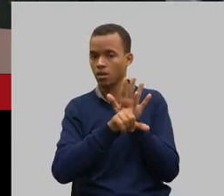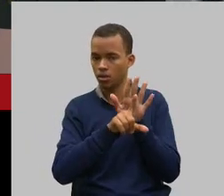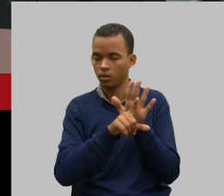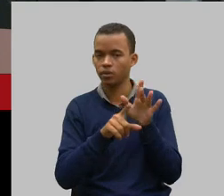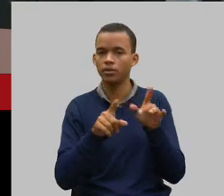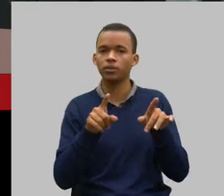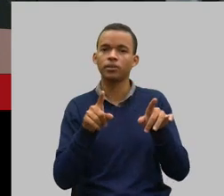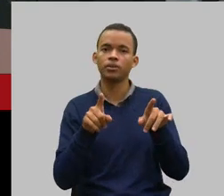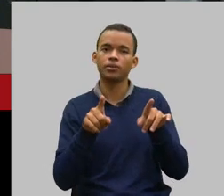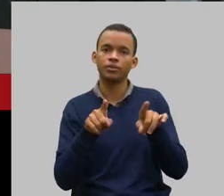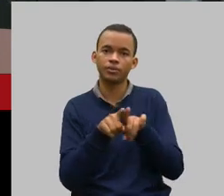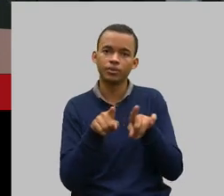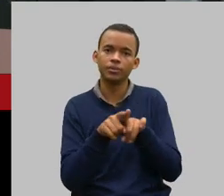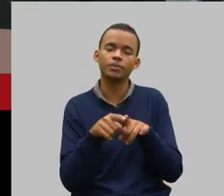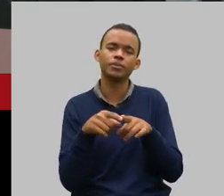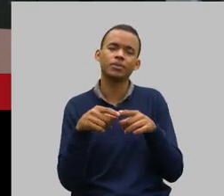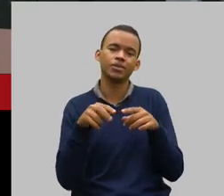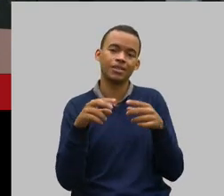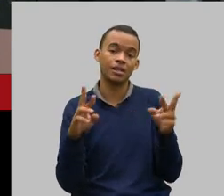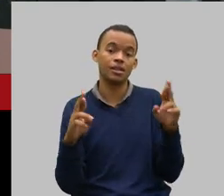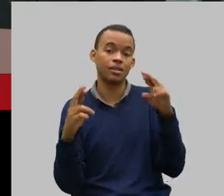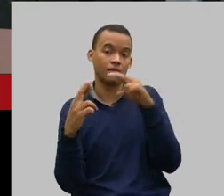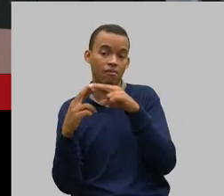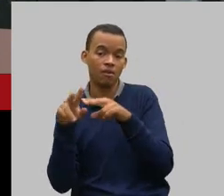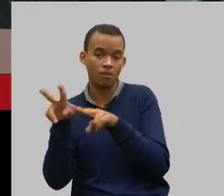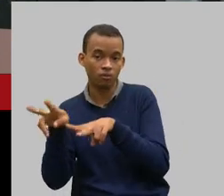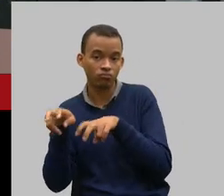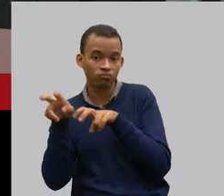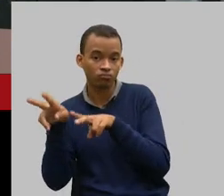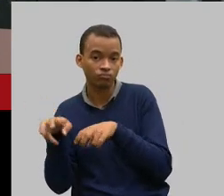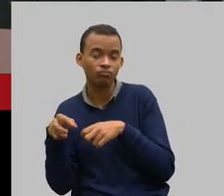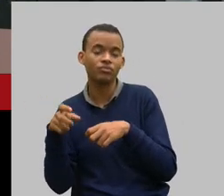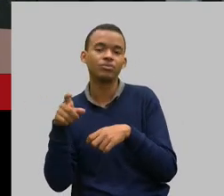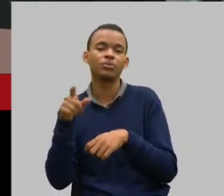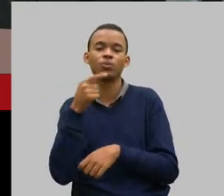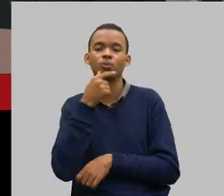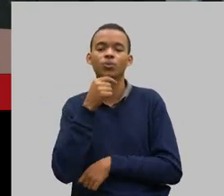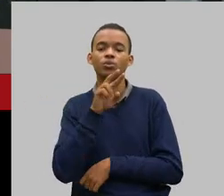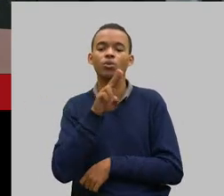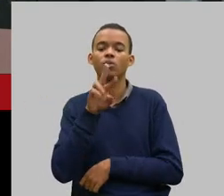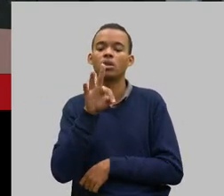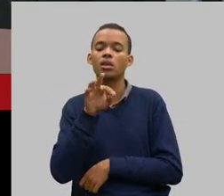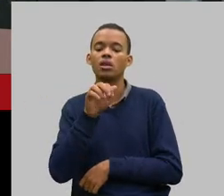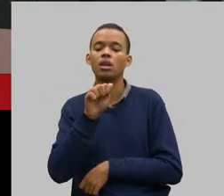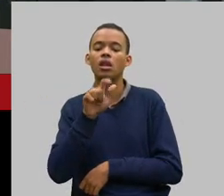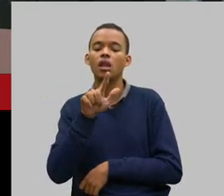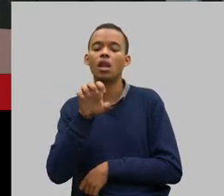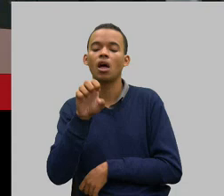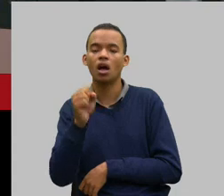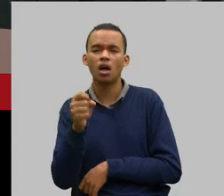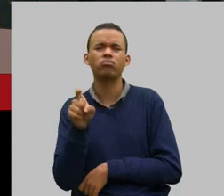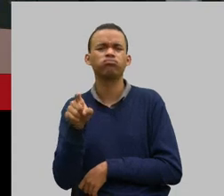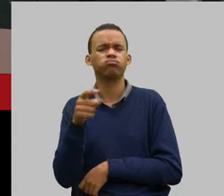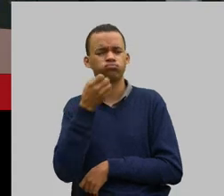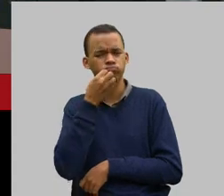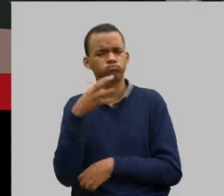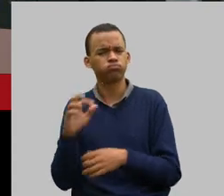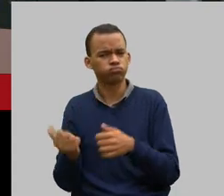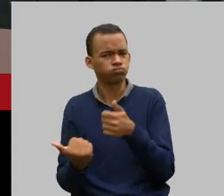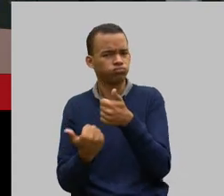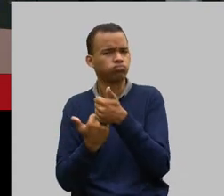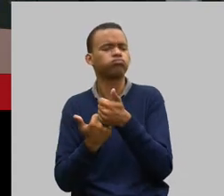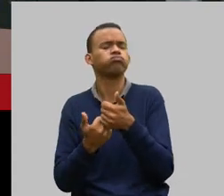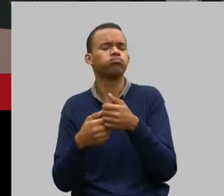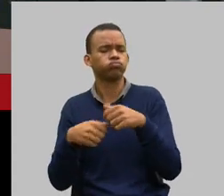de agricultura é a melhor possível Thales é um grande parceiro um grande apoiador tenho certeza que ele será sensível a essa